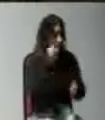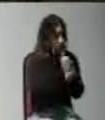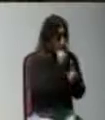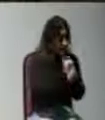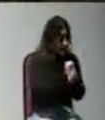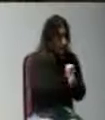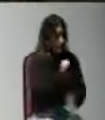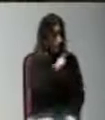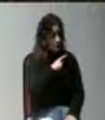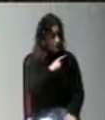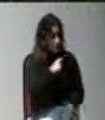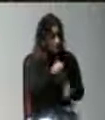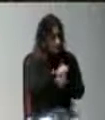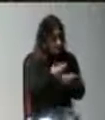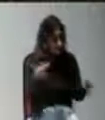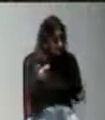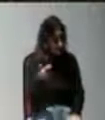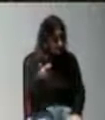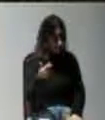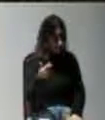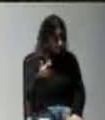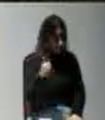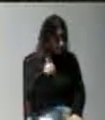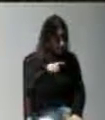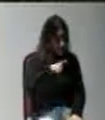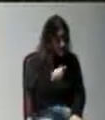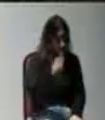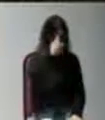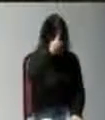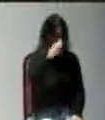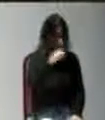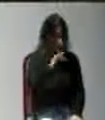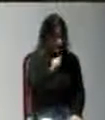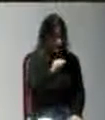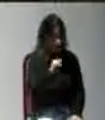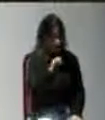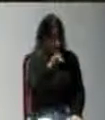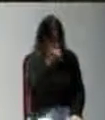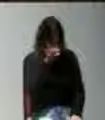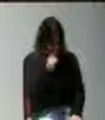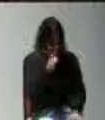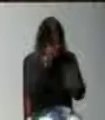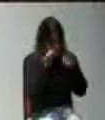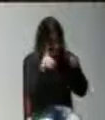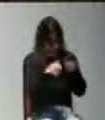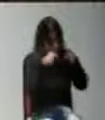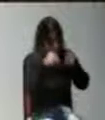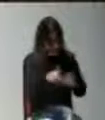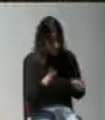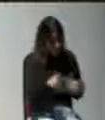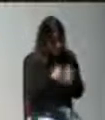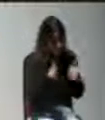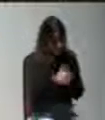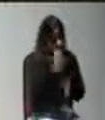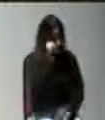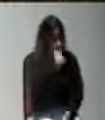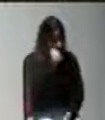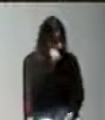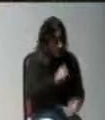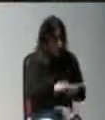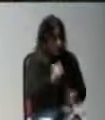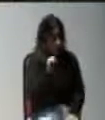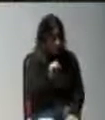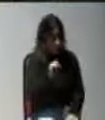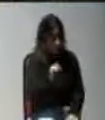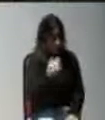aspectos, reafirmador de um pensamento fascista dirigido às pessoas mais pobres, às mulheres, ao que não